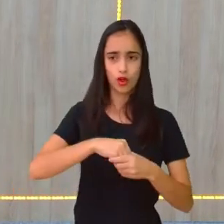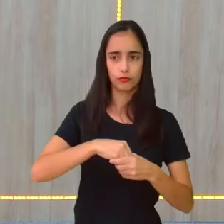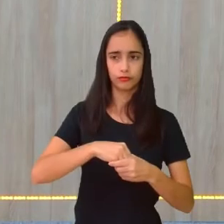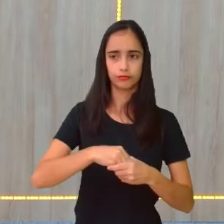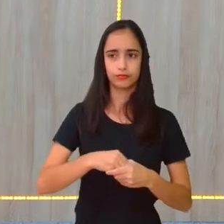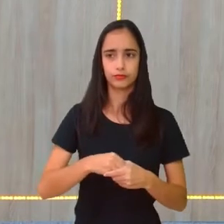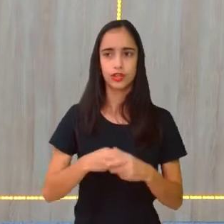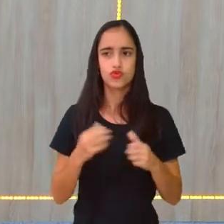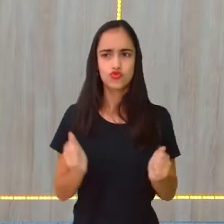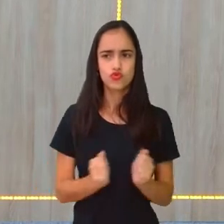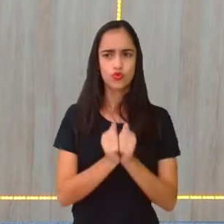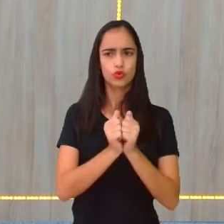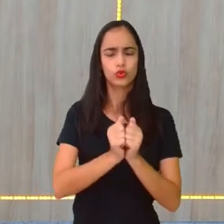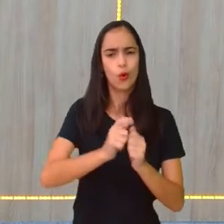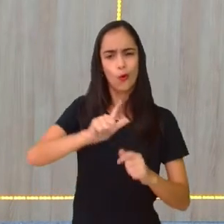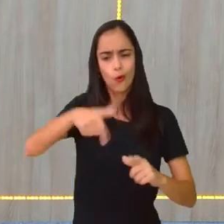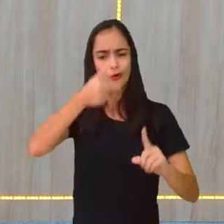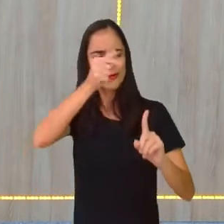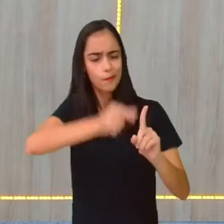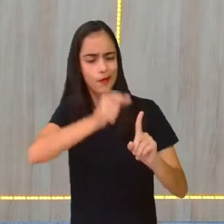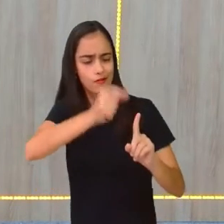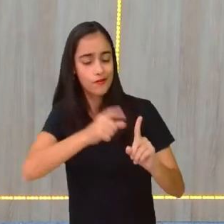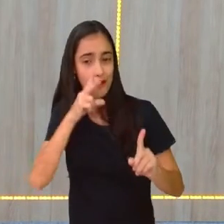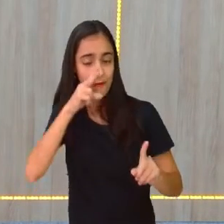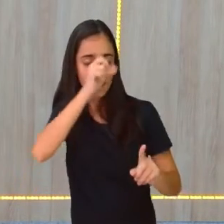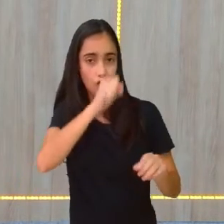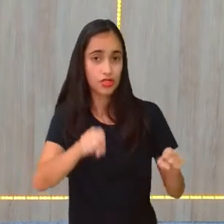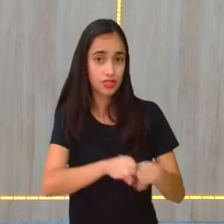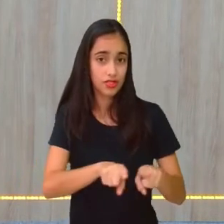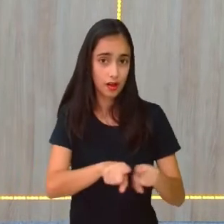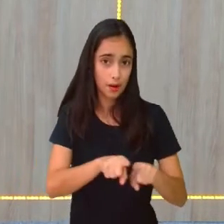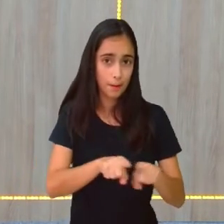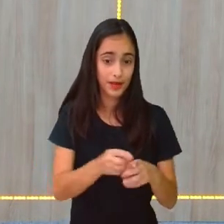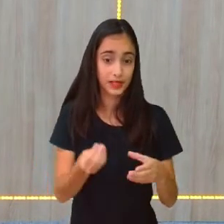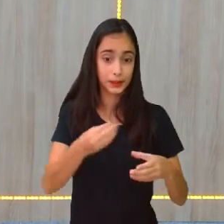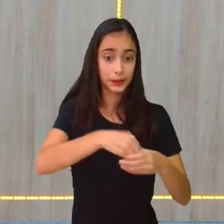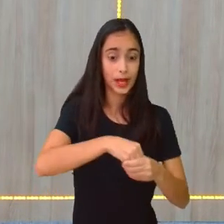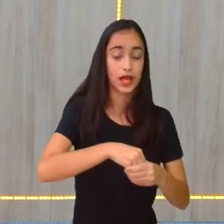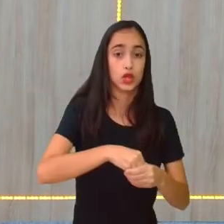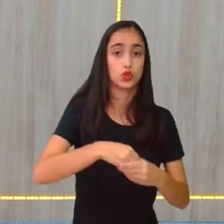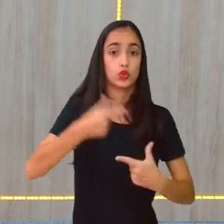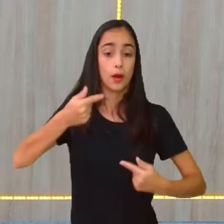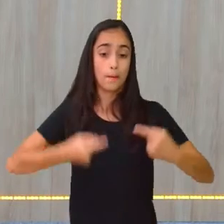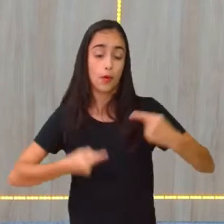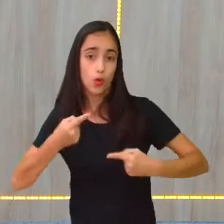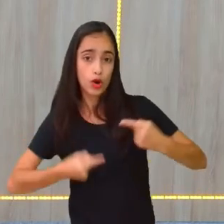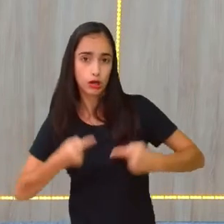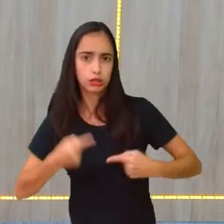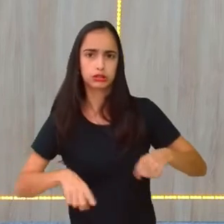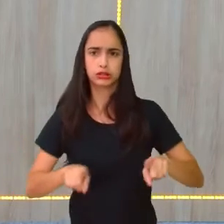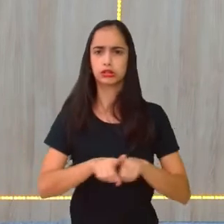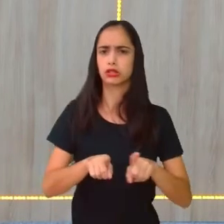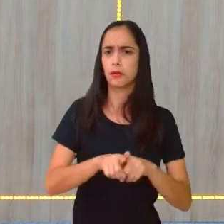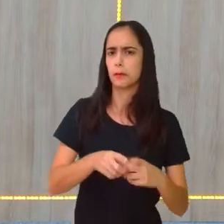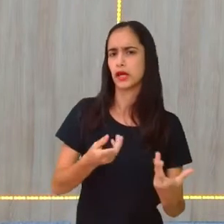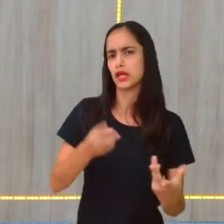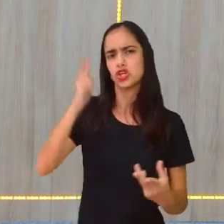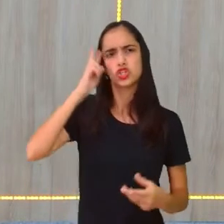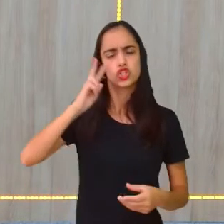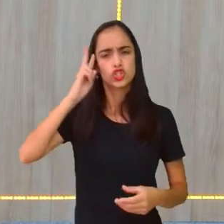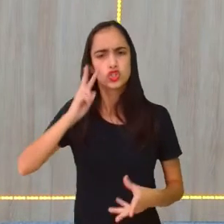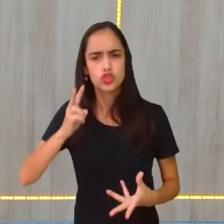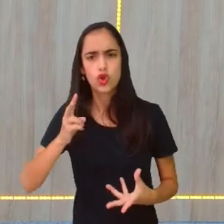época, homens assim bem influentes na política, né, na filosofia, arquitetura, escultura, história, literatura